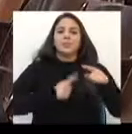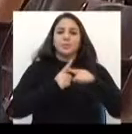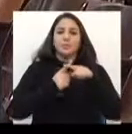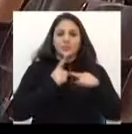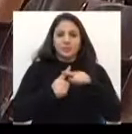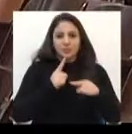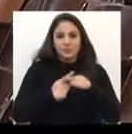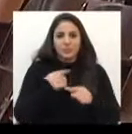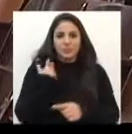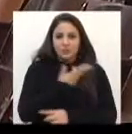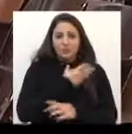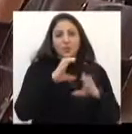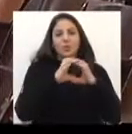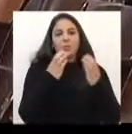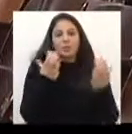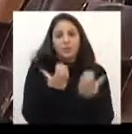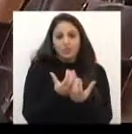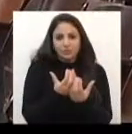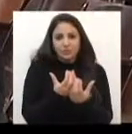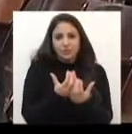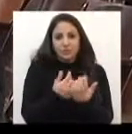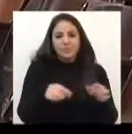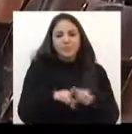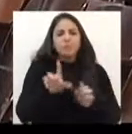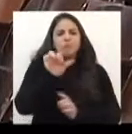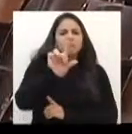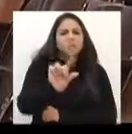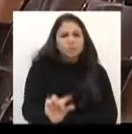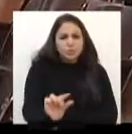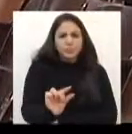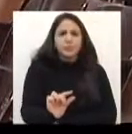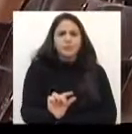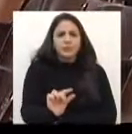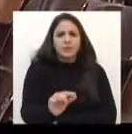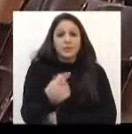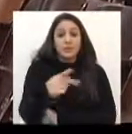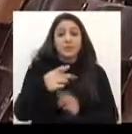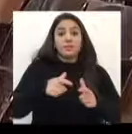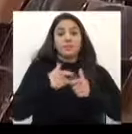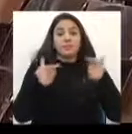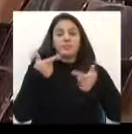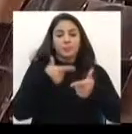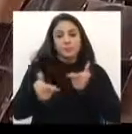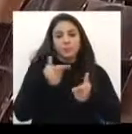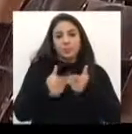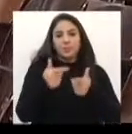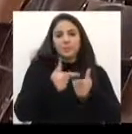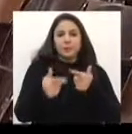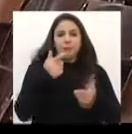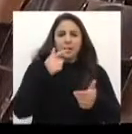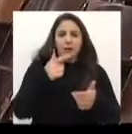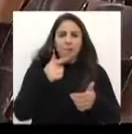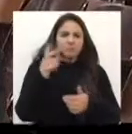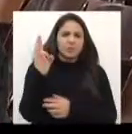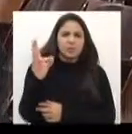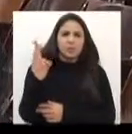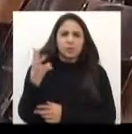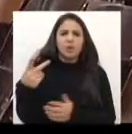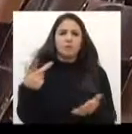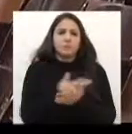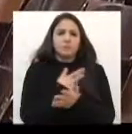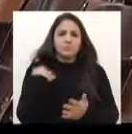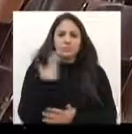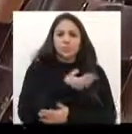nossa comunidade, para amenizar essa grande problemática que a droga causa à nossa sociedade. O